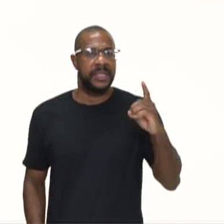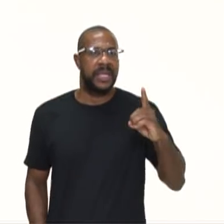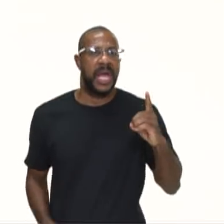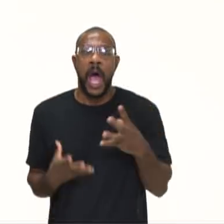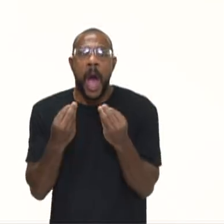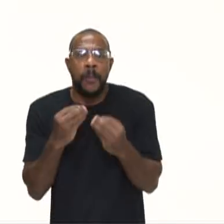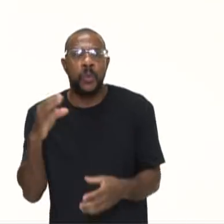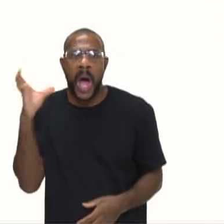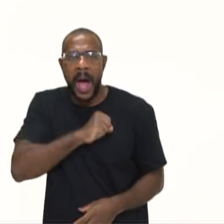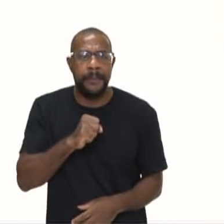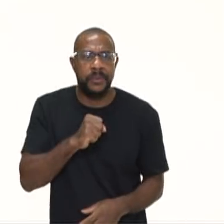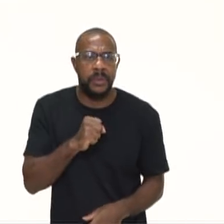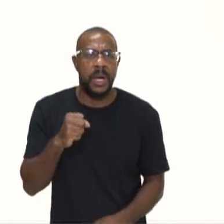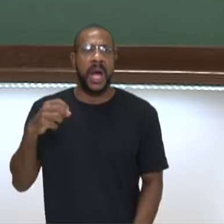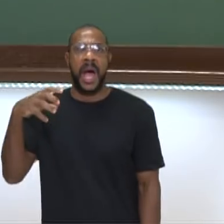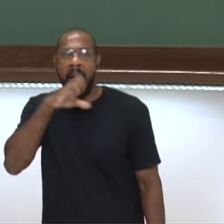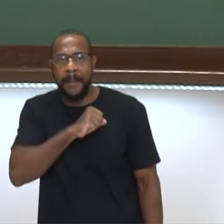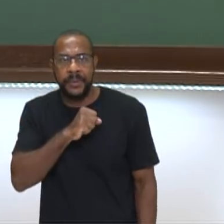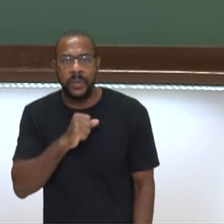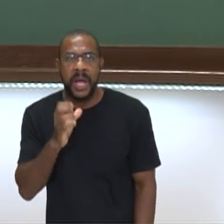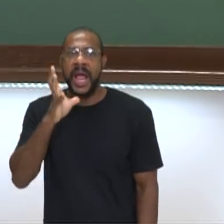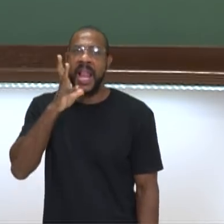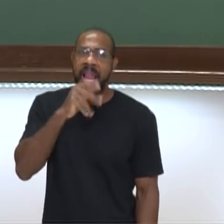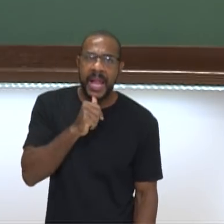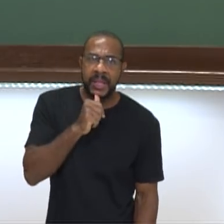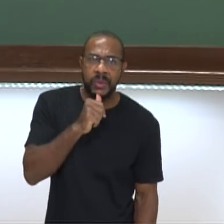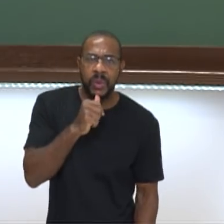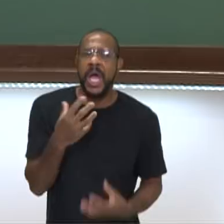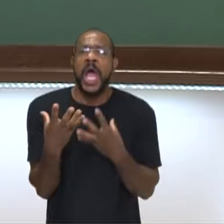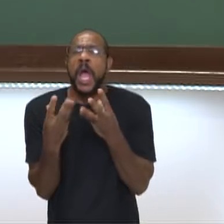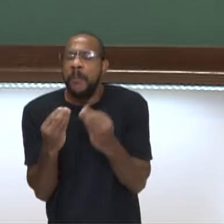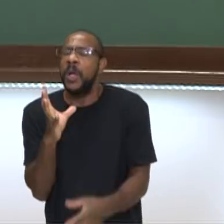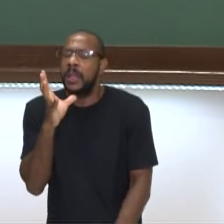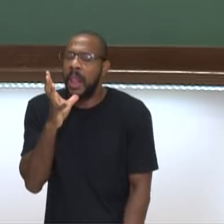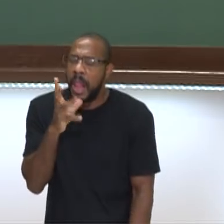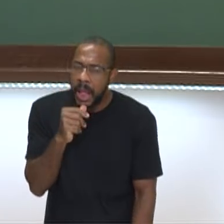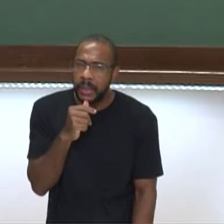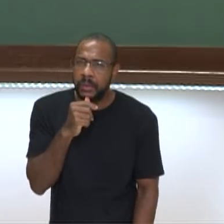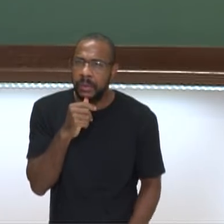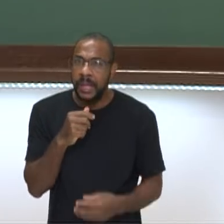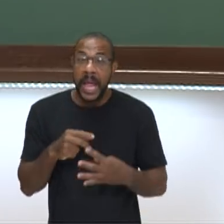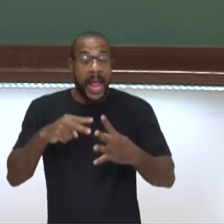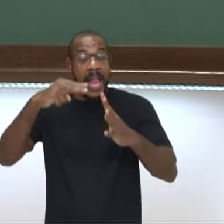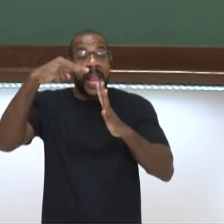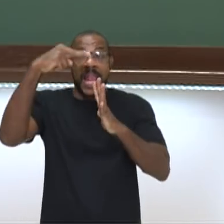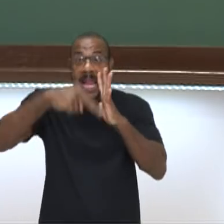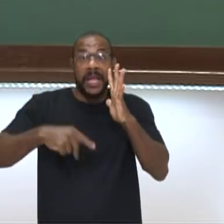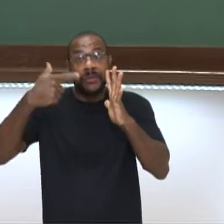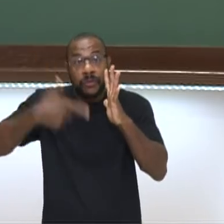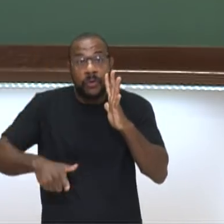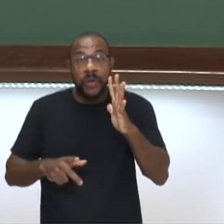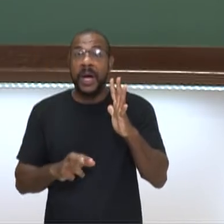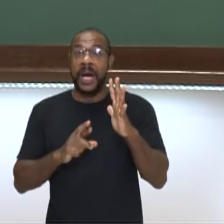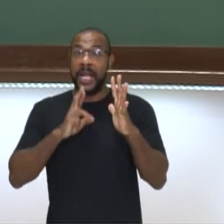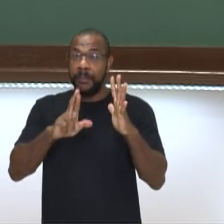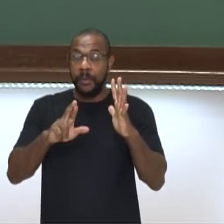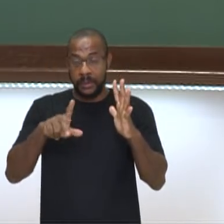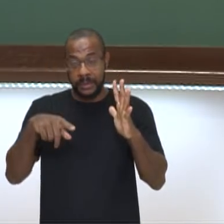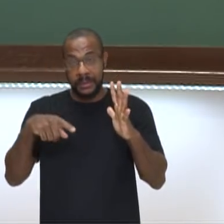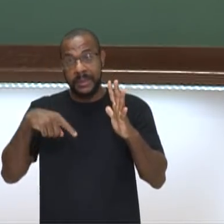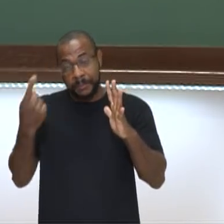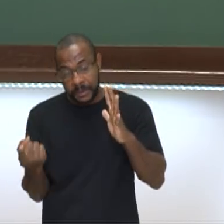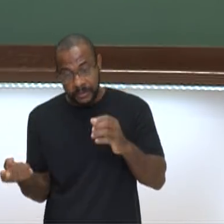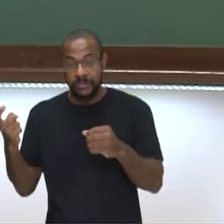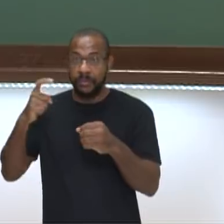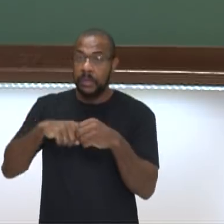muito lento. Então, de novo, um tempo para vocês aí relerem o exercício, se precisar fazer a